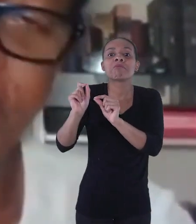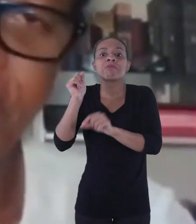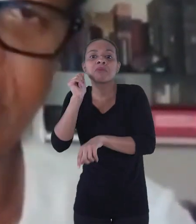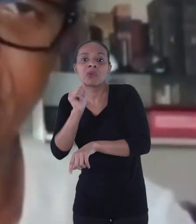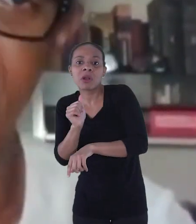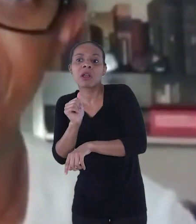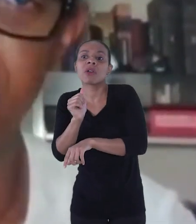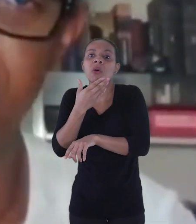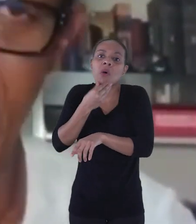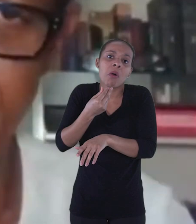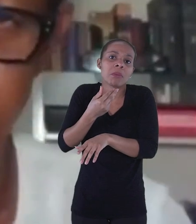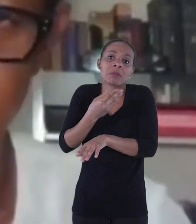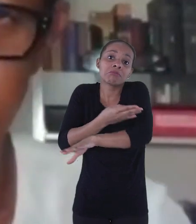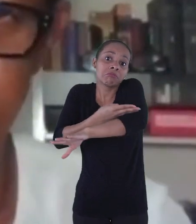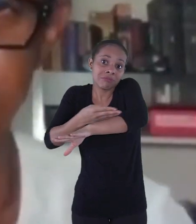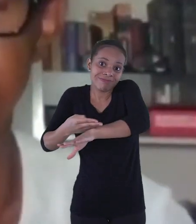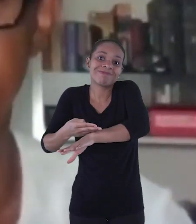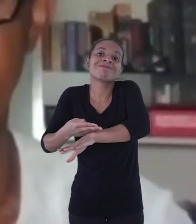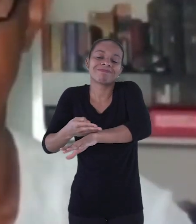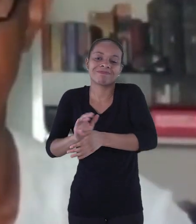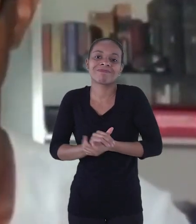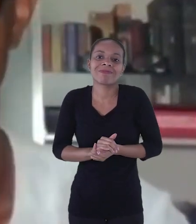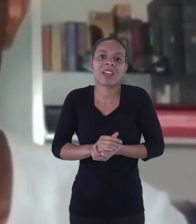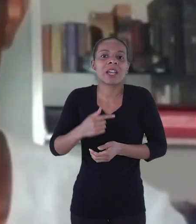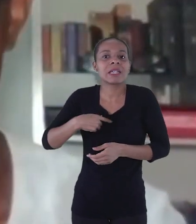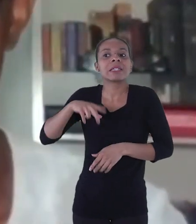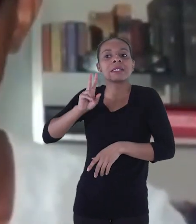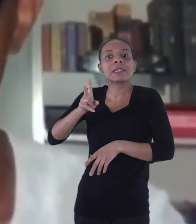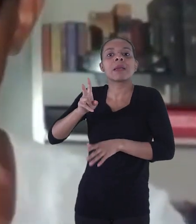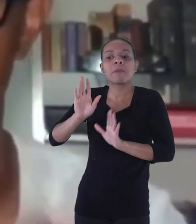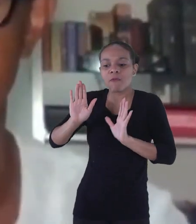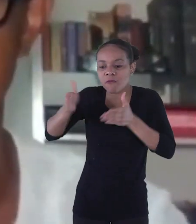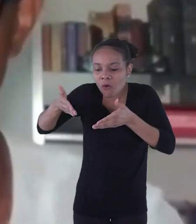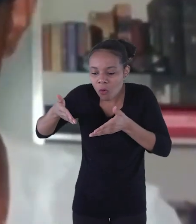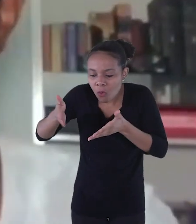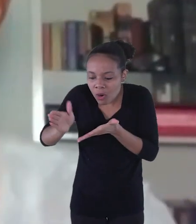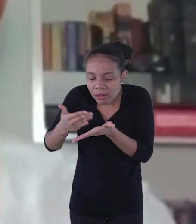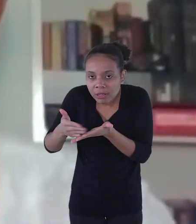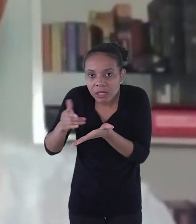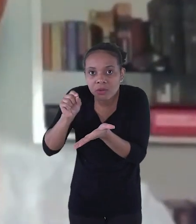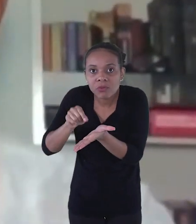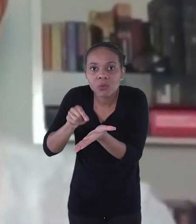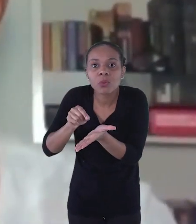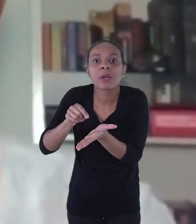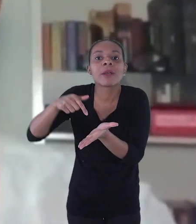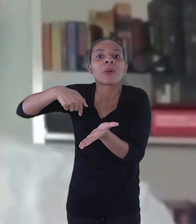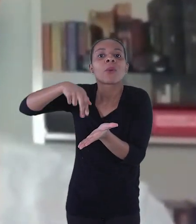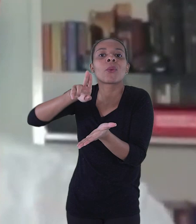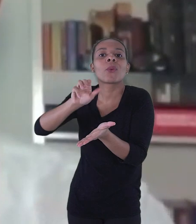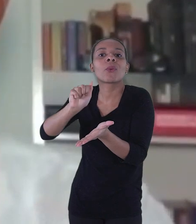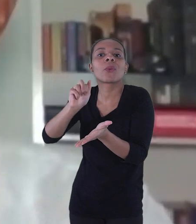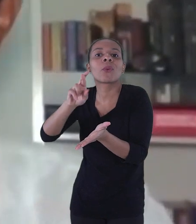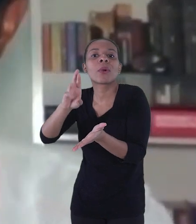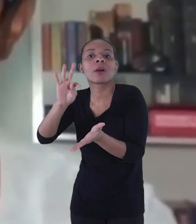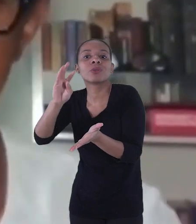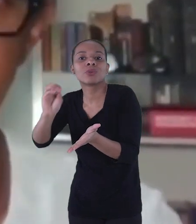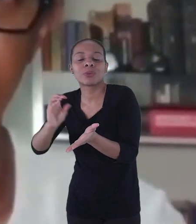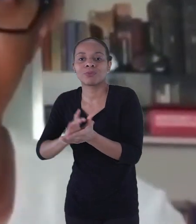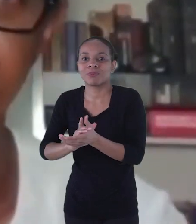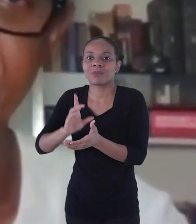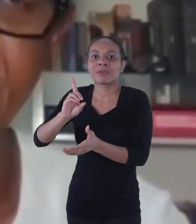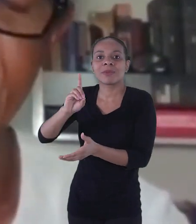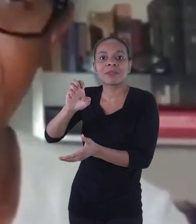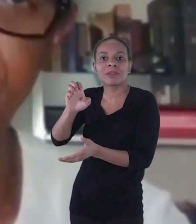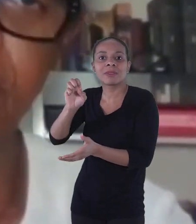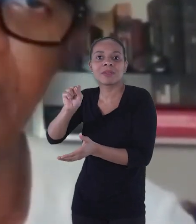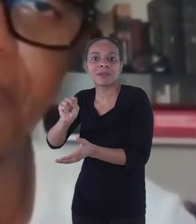a ótica sempre era o quarto de despejo. Então, vi que faltava muita coisa na história da Carolina que precisava ser contada. A outra